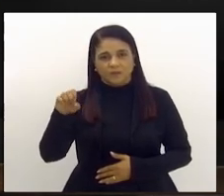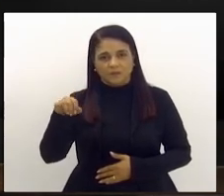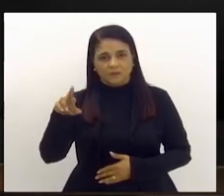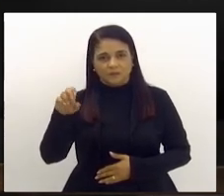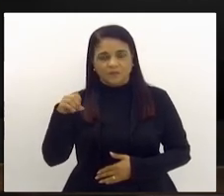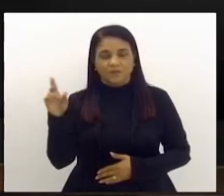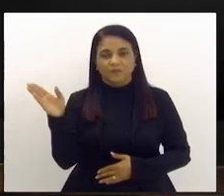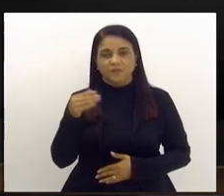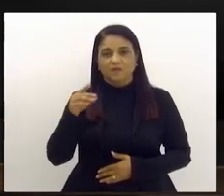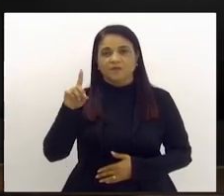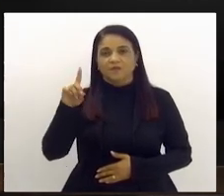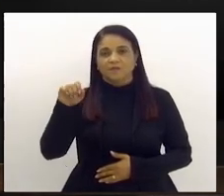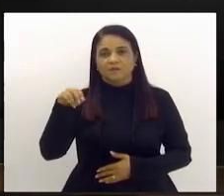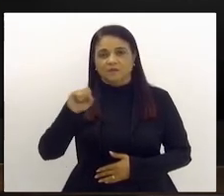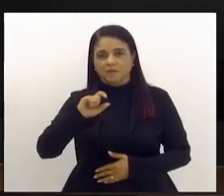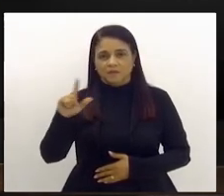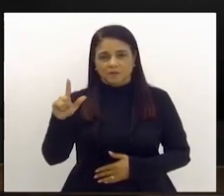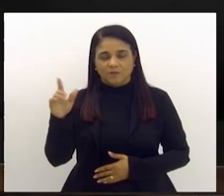deputado Daniel Librelon,